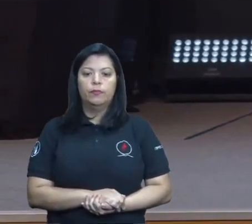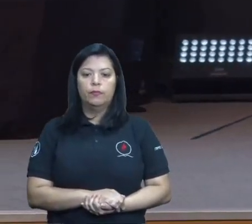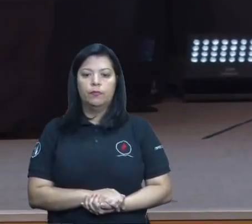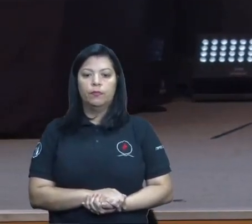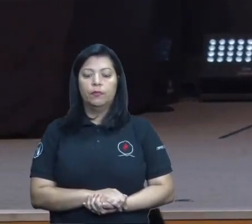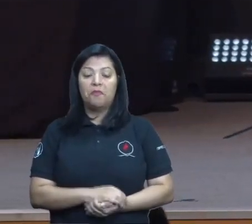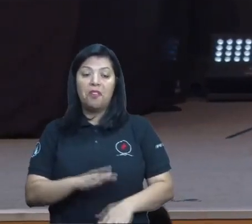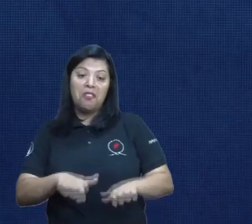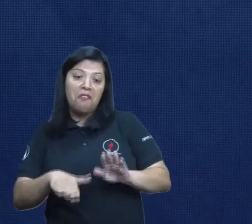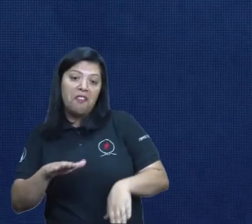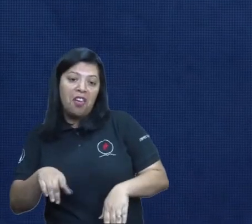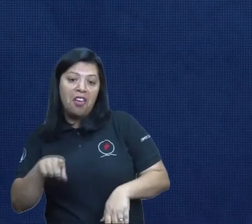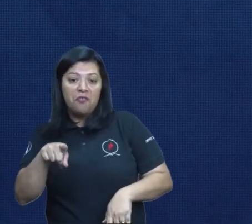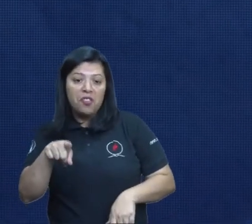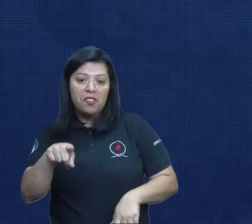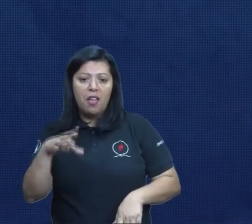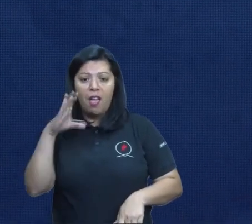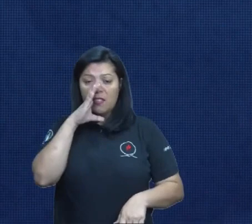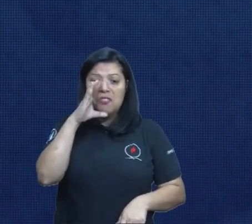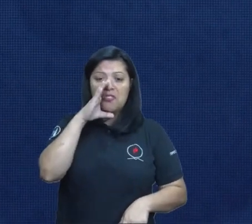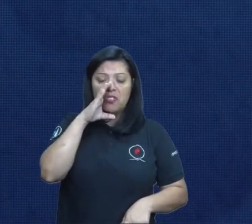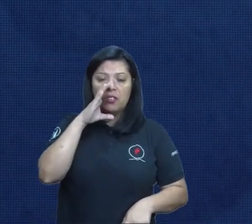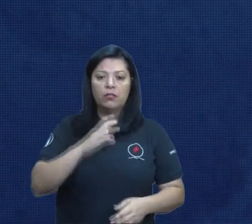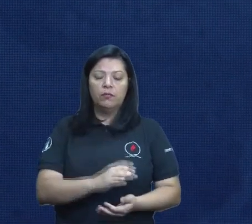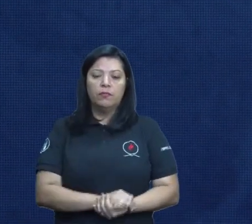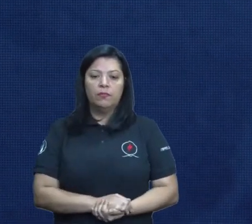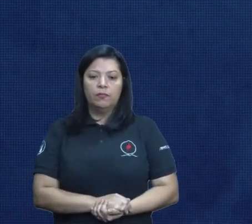talvez você que está me ouvindo aqui agora